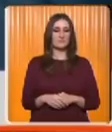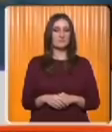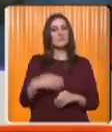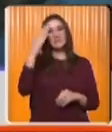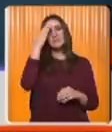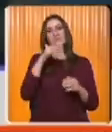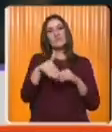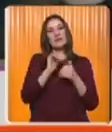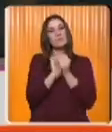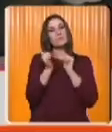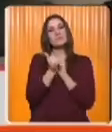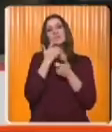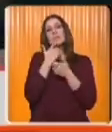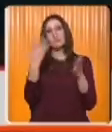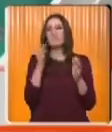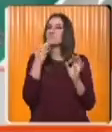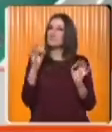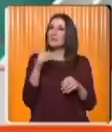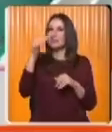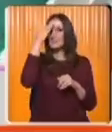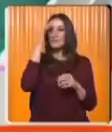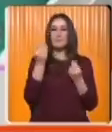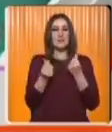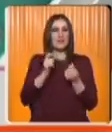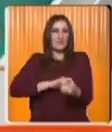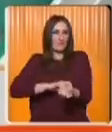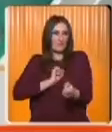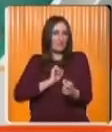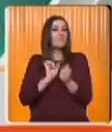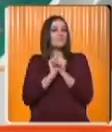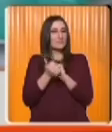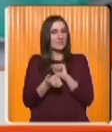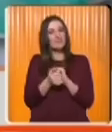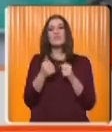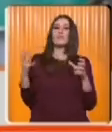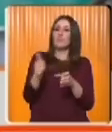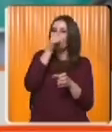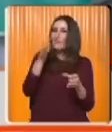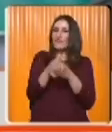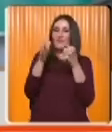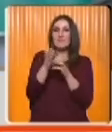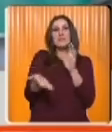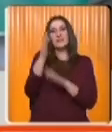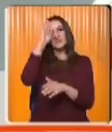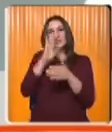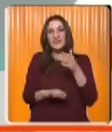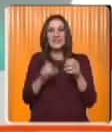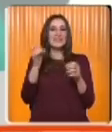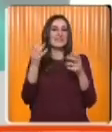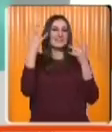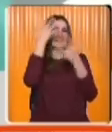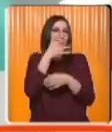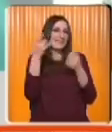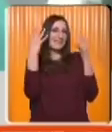Acho que vai mudar tudo. Vai mudar tudo. Vai mudar a minha maneira de ser. Vou conviver mais com as minhas colegas, vou poder sair mais,